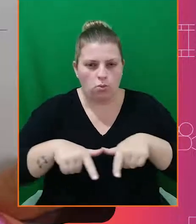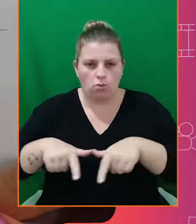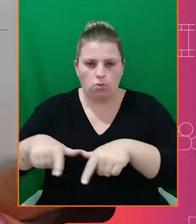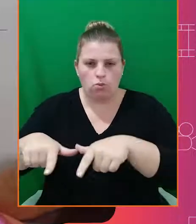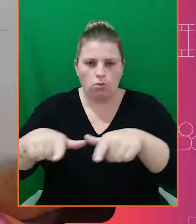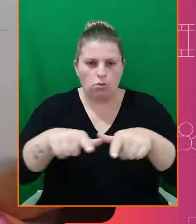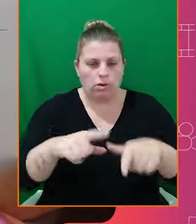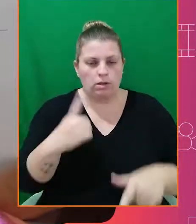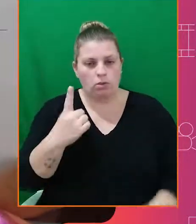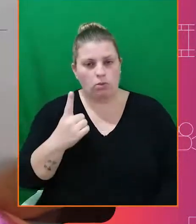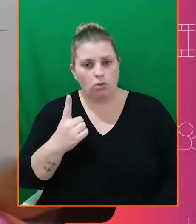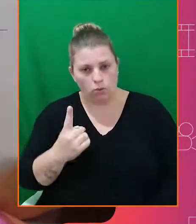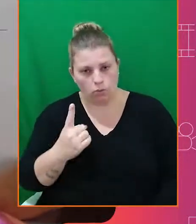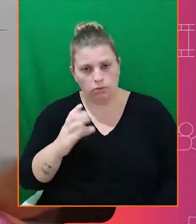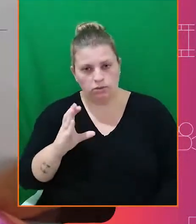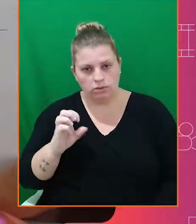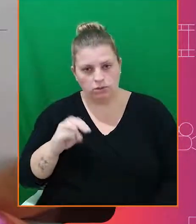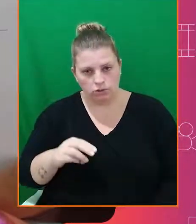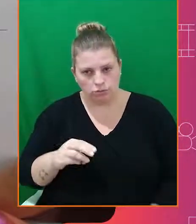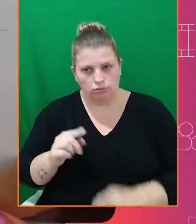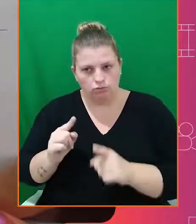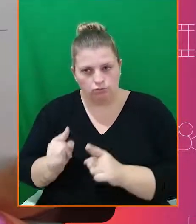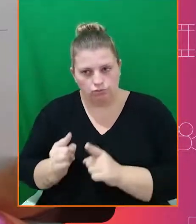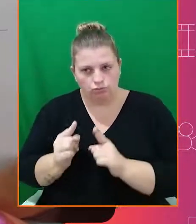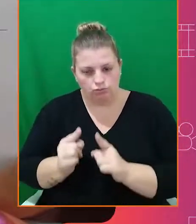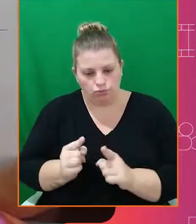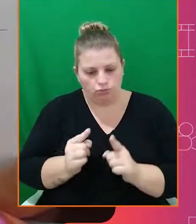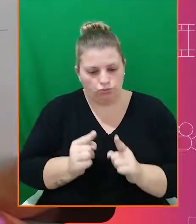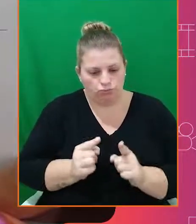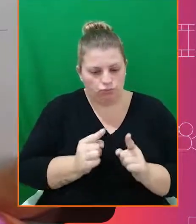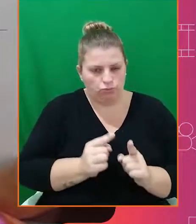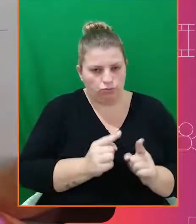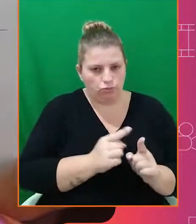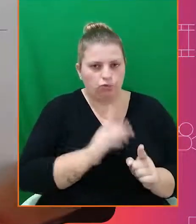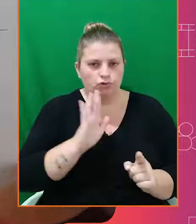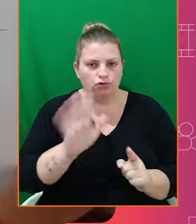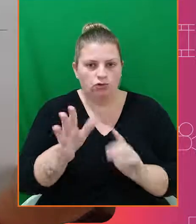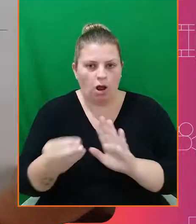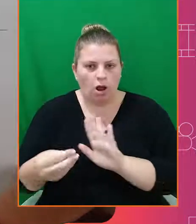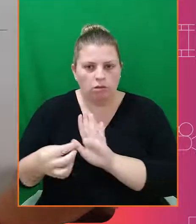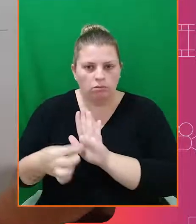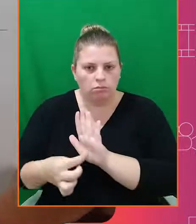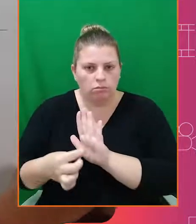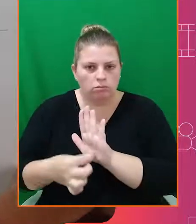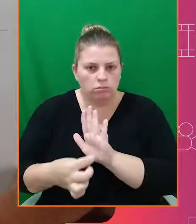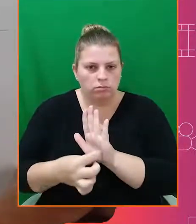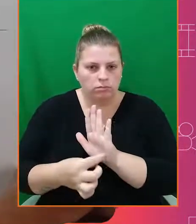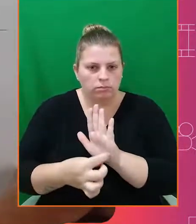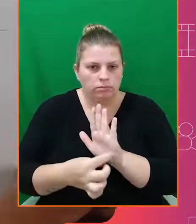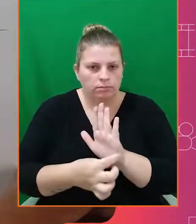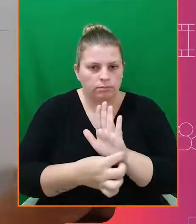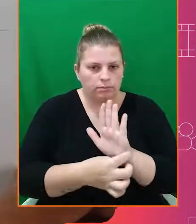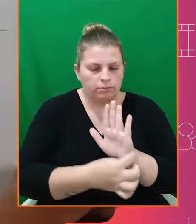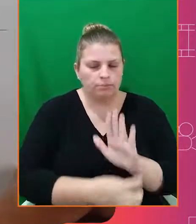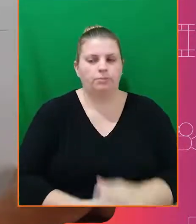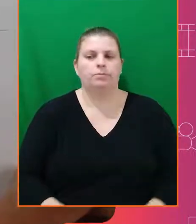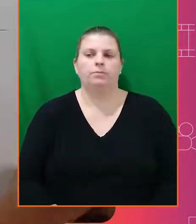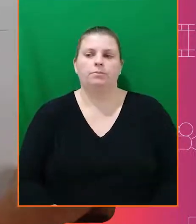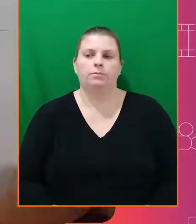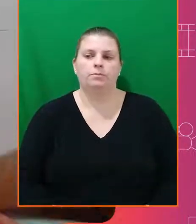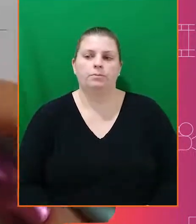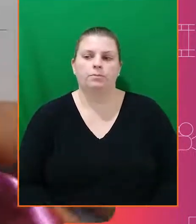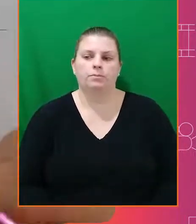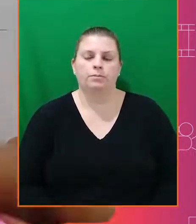1 centímetro. Sendo assim, eu já fiz a marcação de 1 em 1 centímetro aqui embaixo para criar o